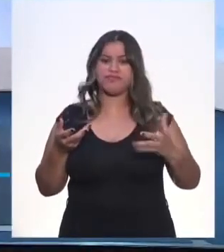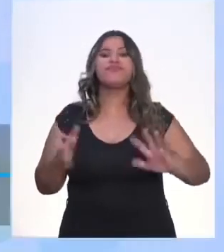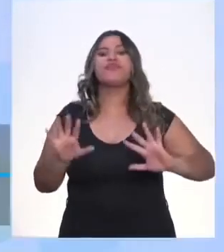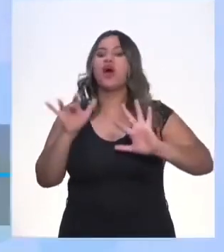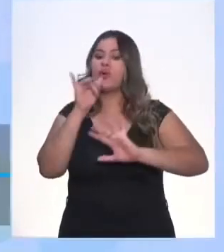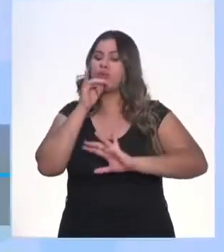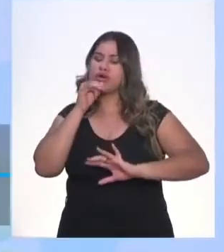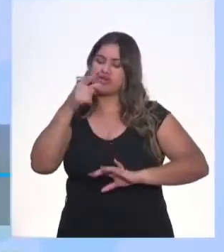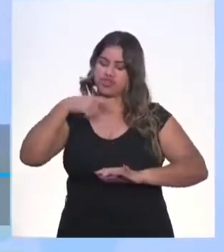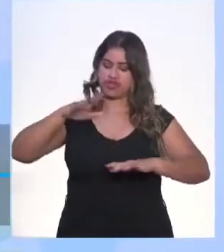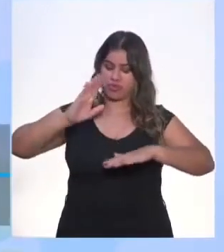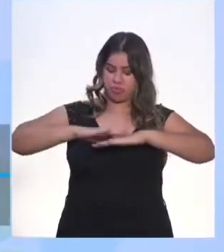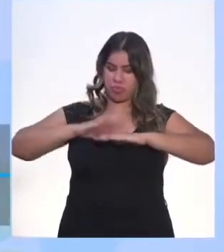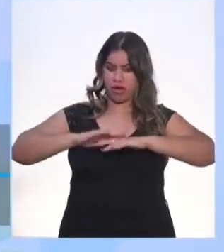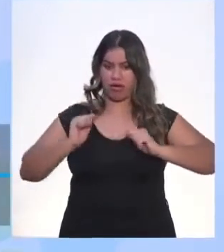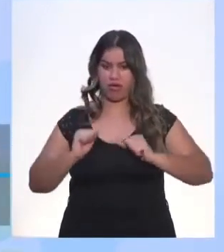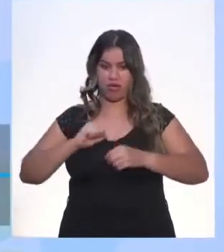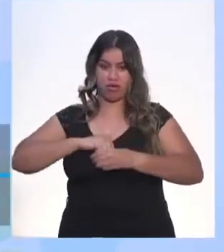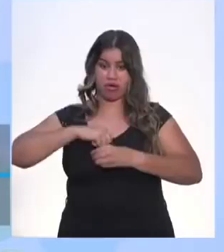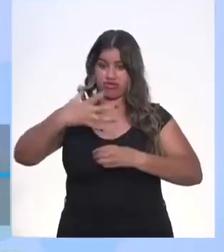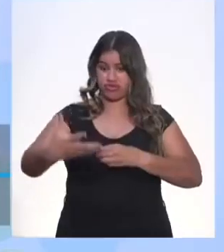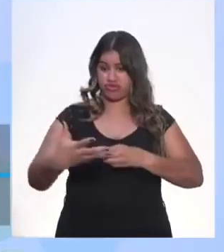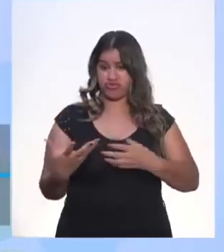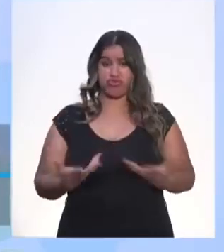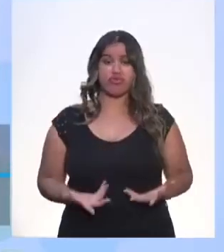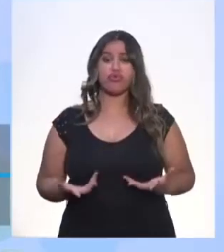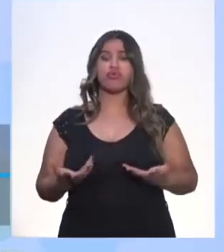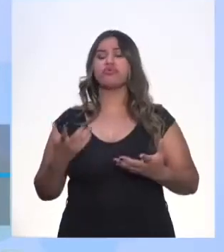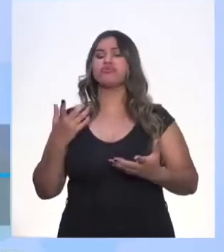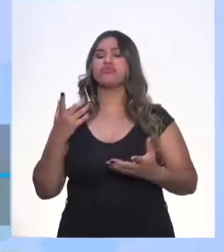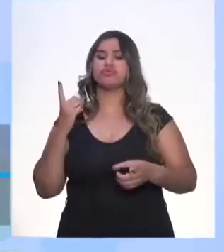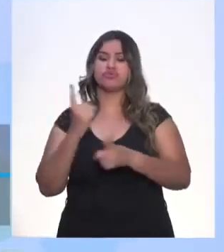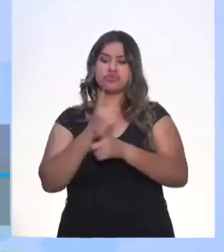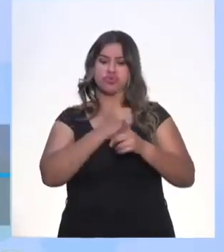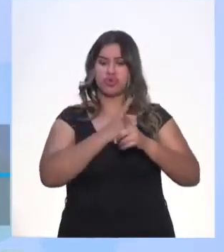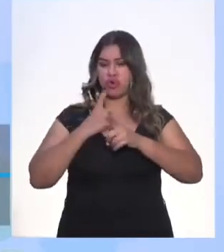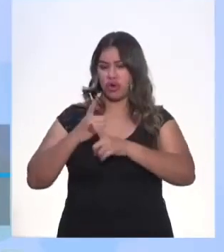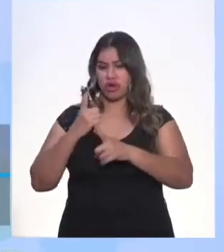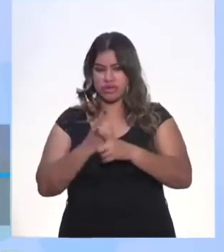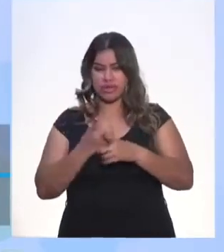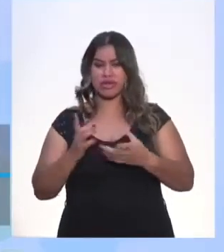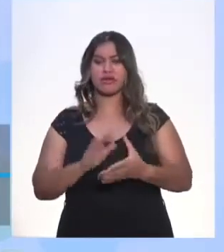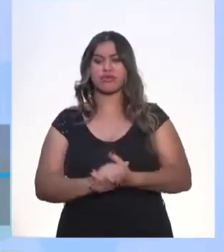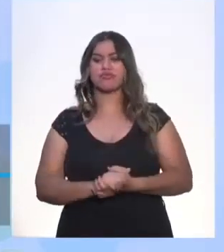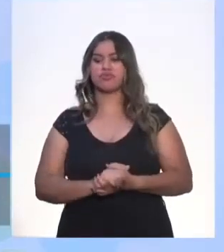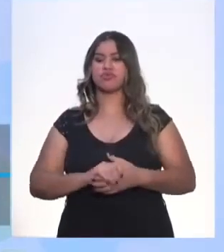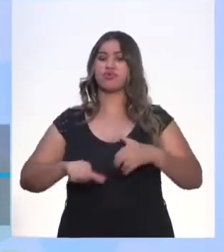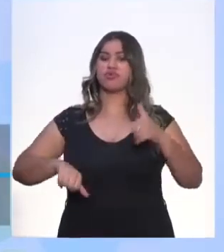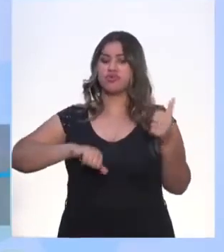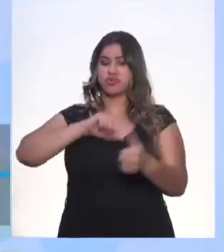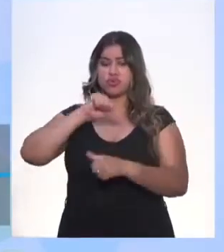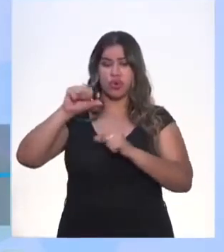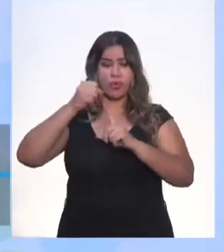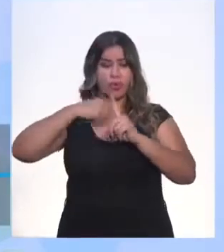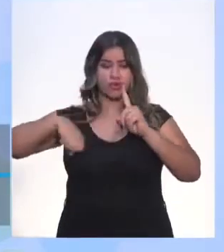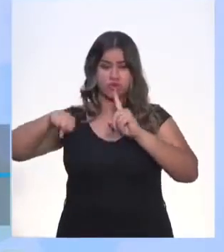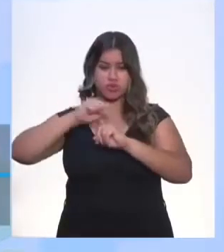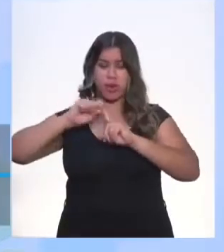tomamos atitudes, fazemos descobertas, transformamos a sociedade. E